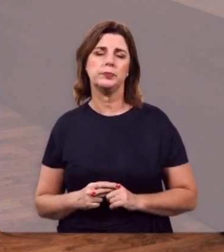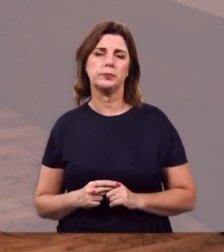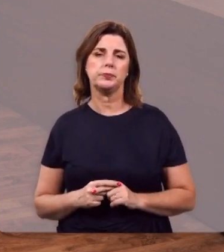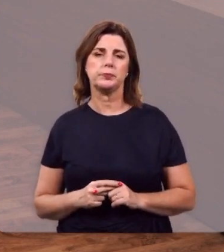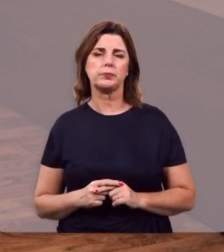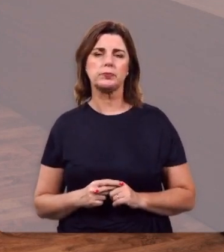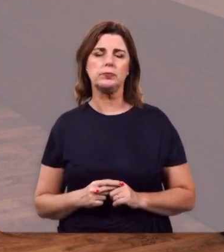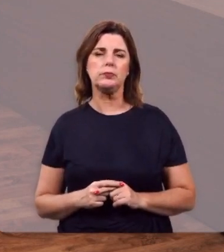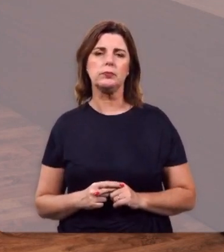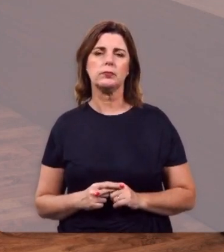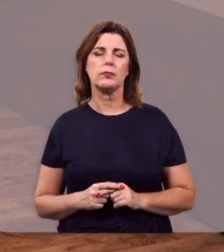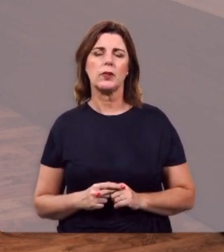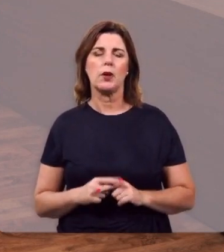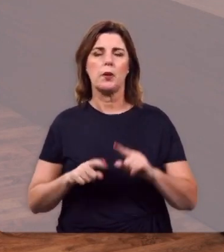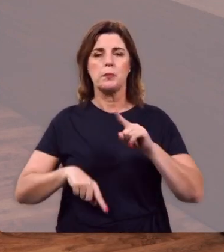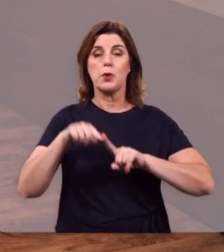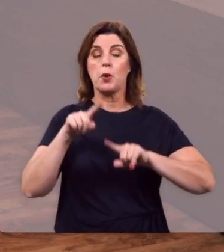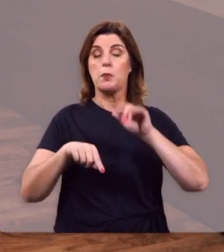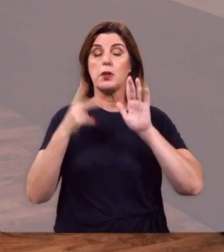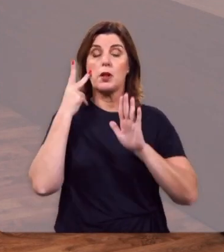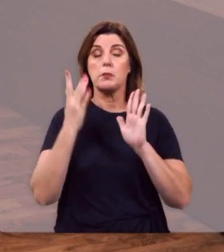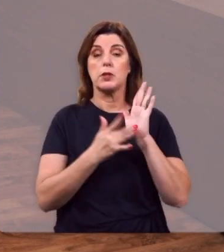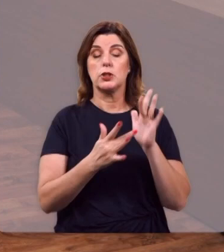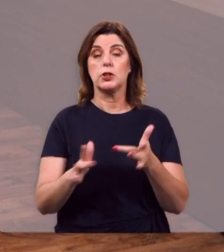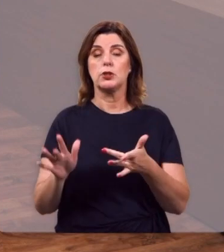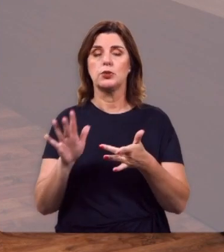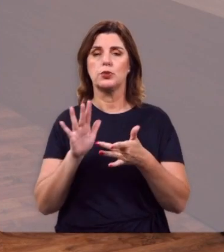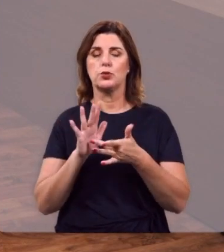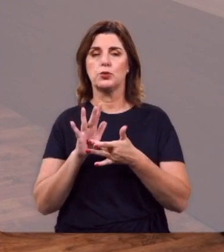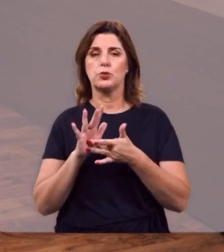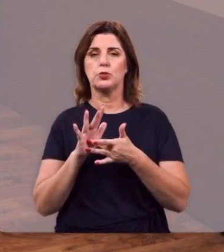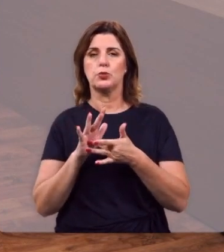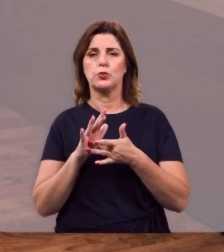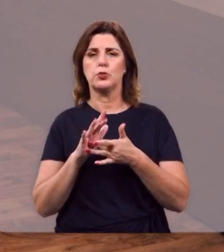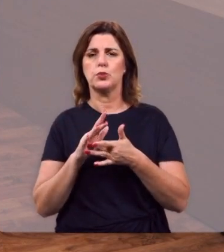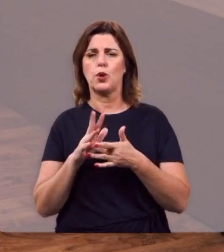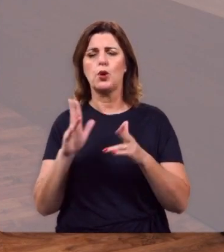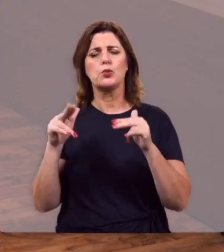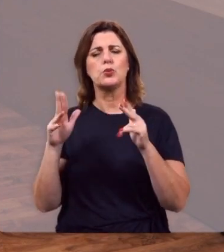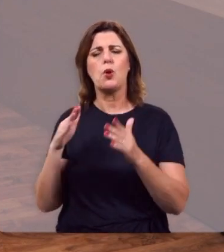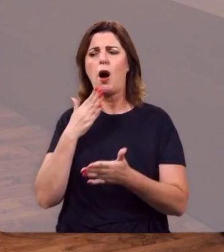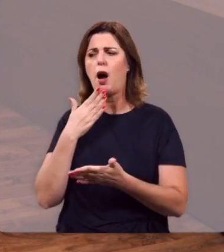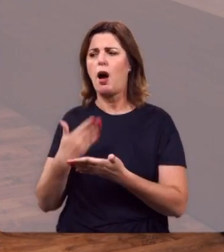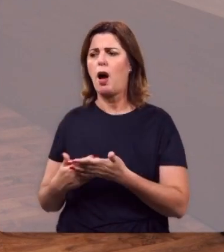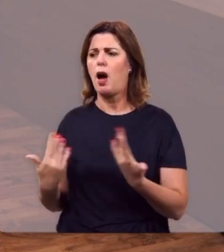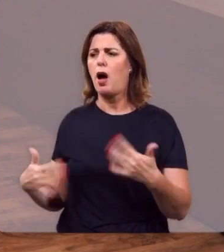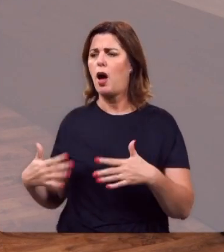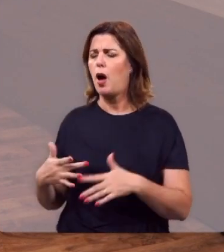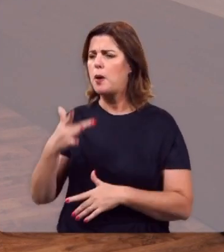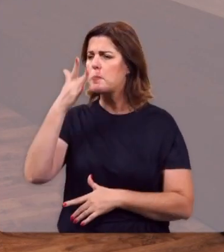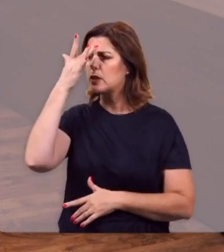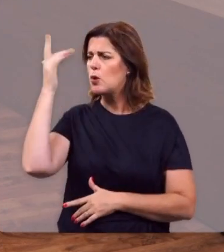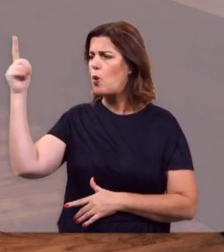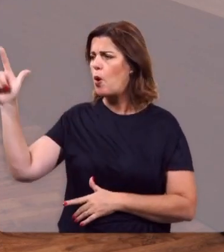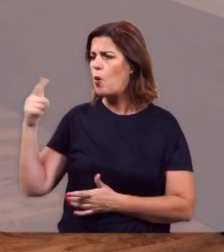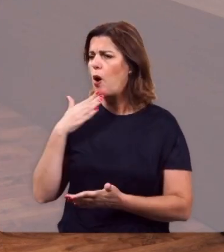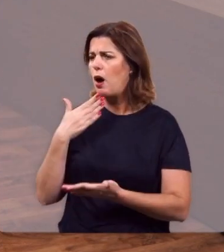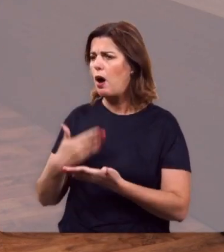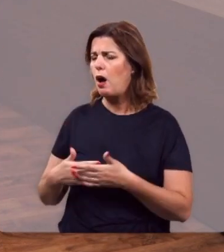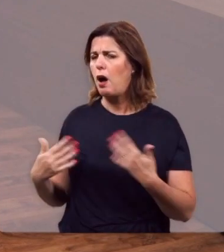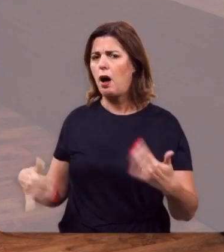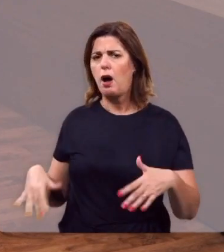Ele prometeu a Jesus de não se escandalizar se os outros se